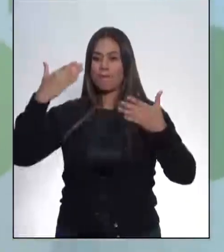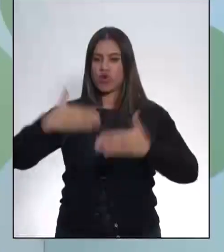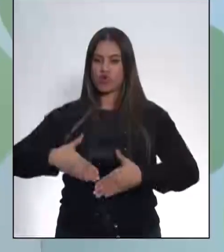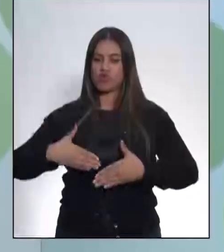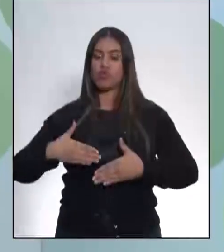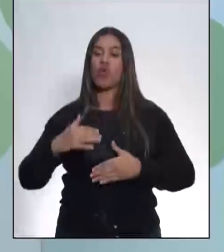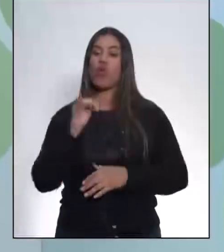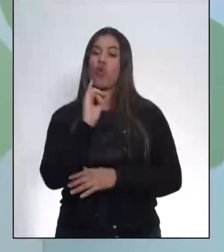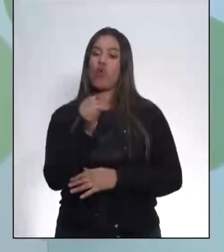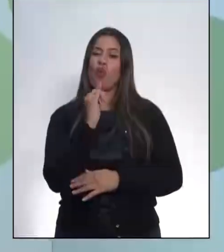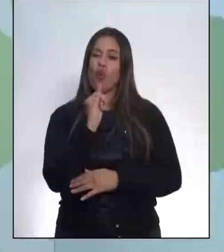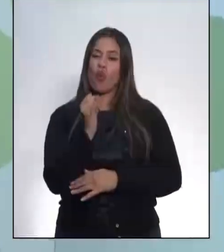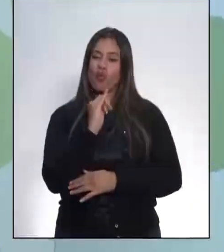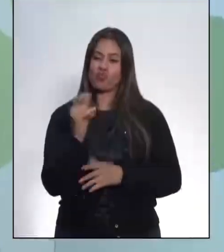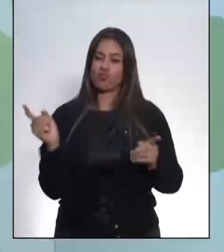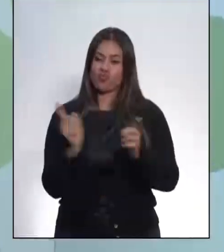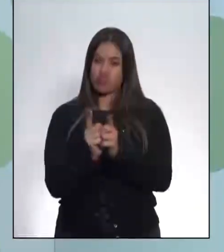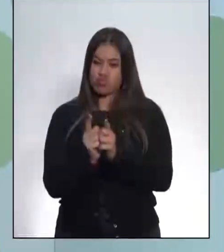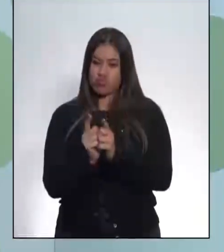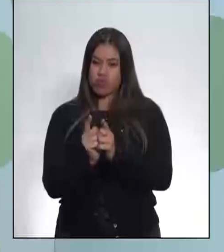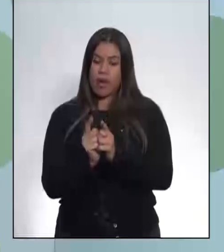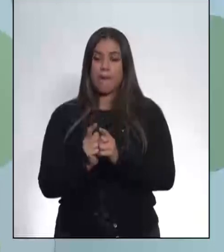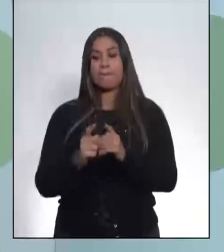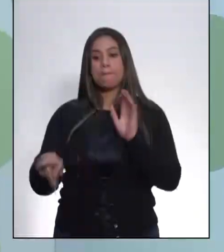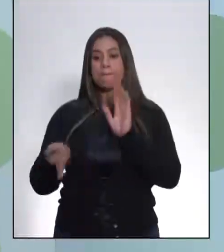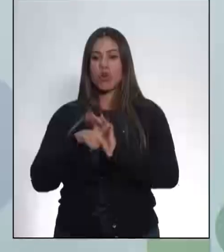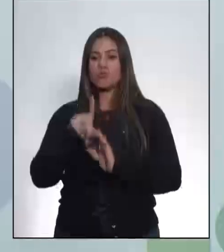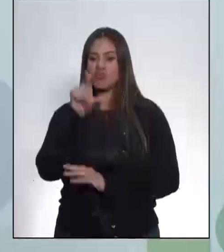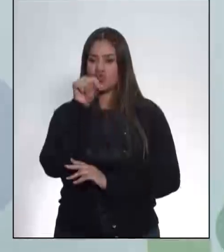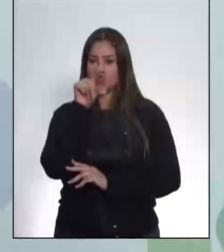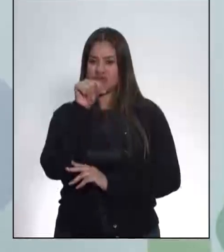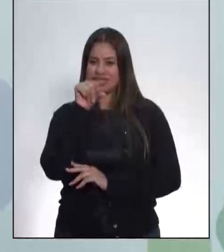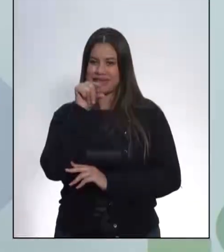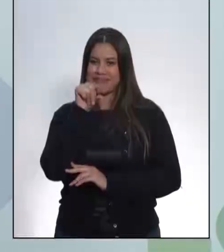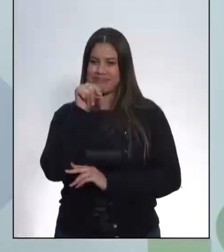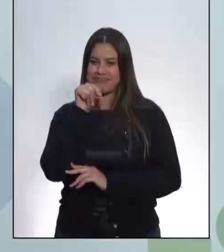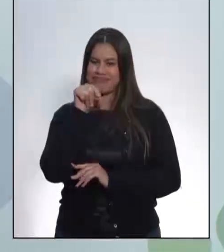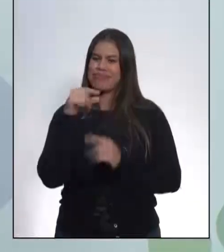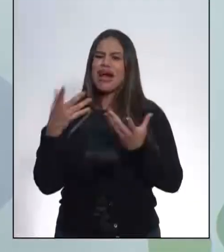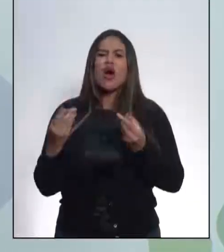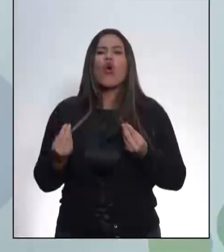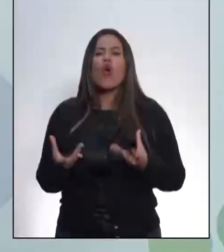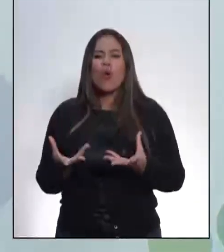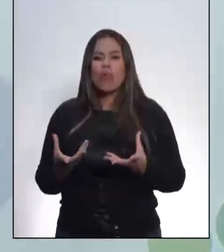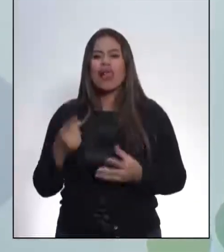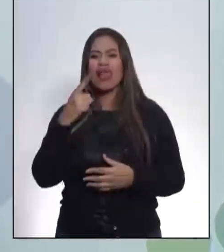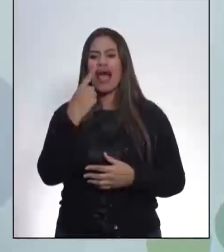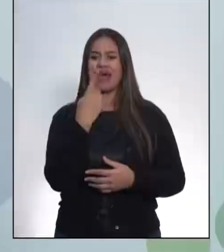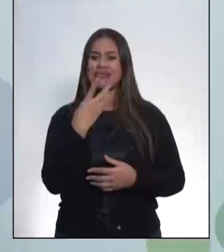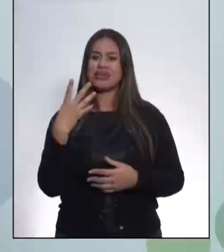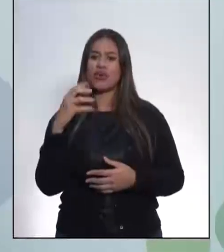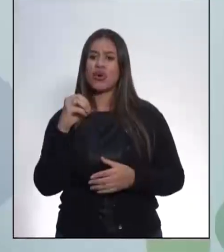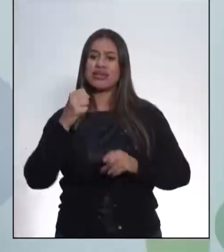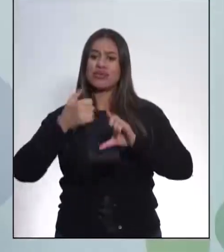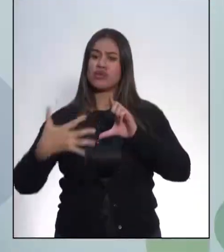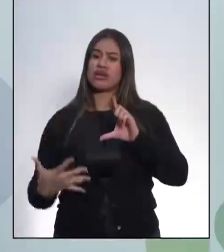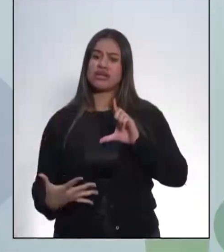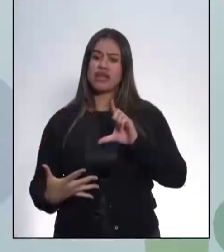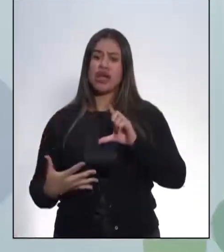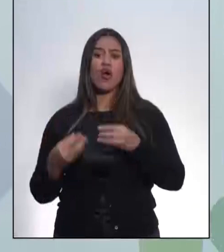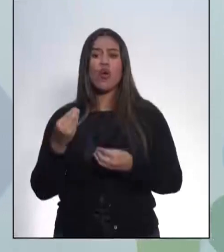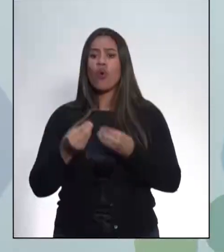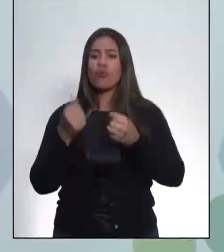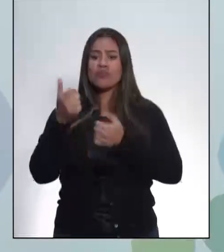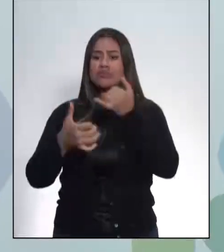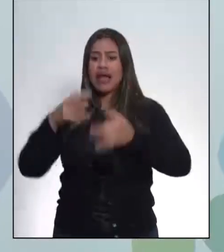um conto, um microconto, em forma de Twitter. Meu Deus do céu, um Twitter tem 140 caracteres. Como é que você conta